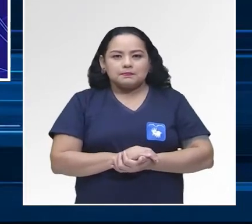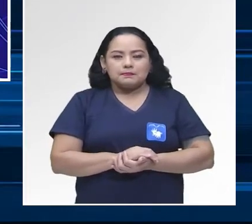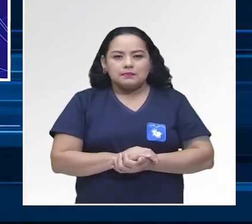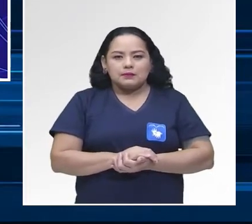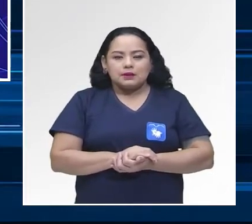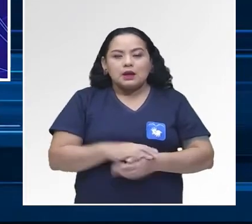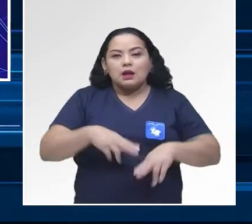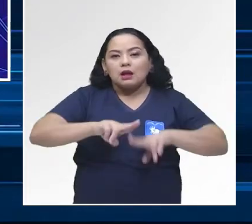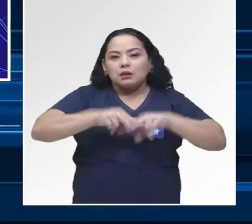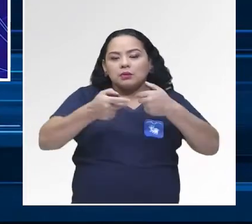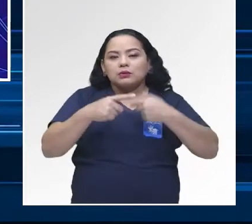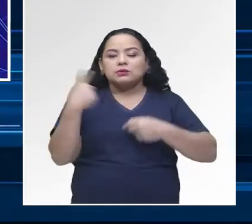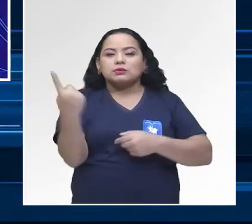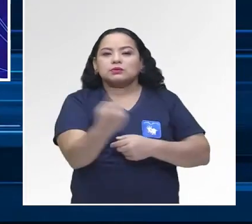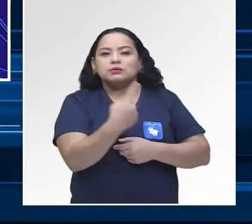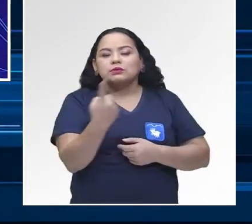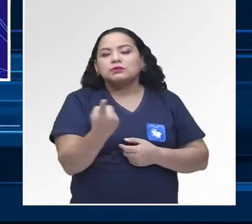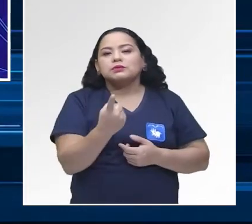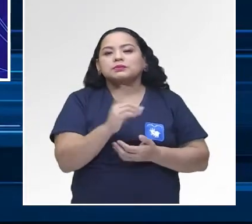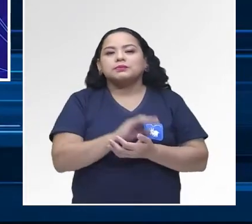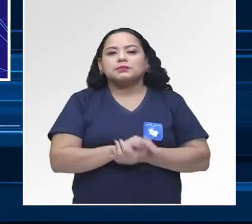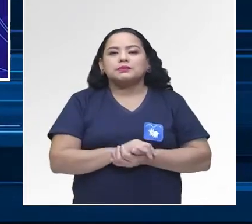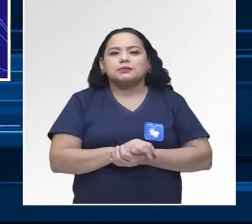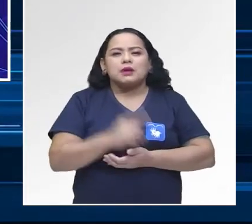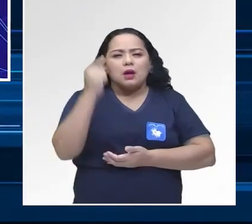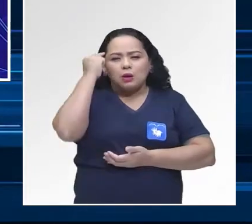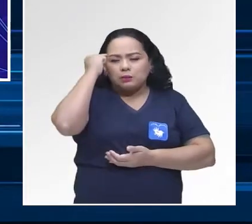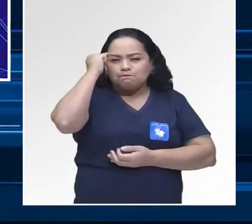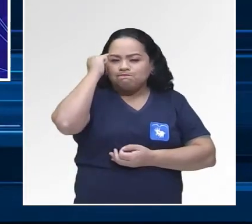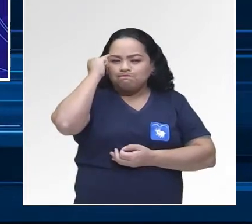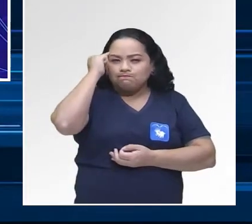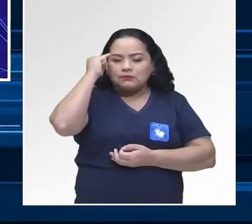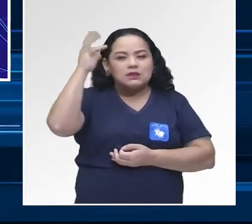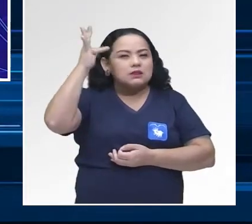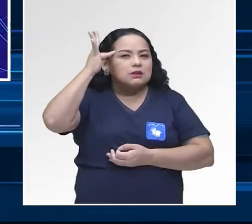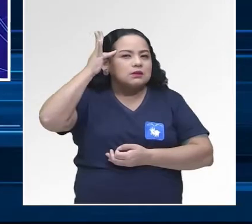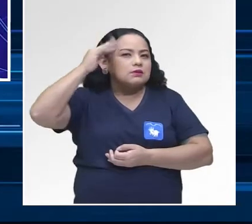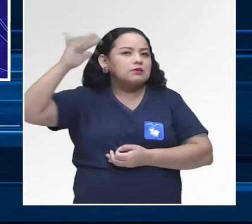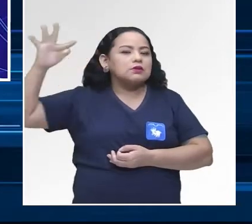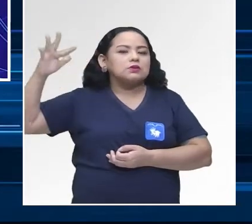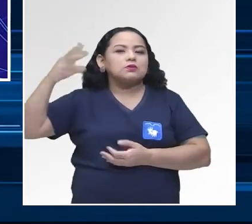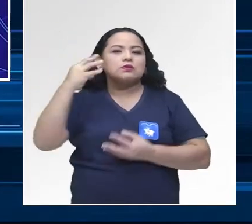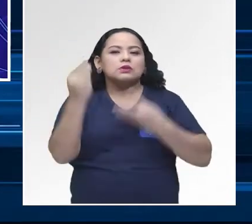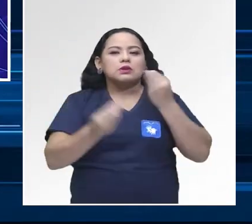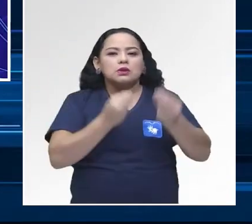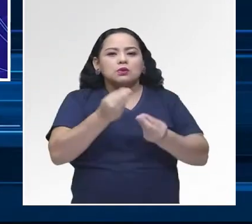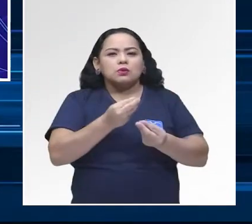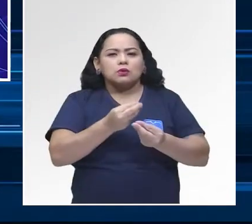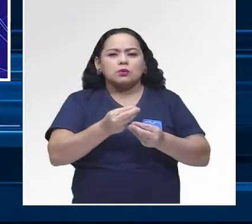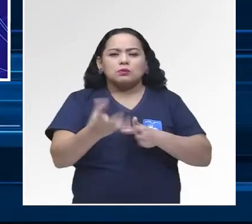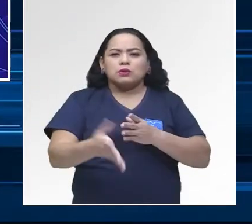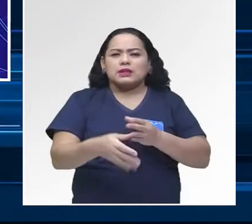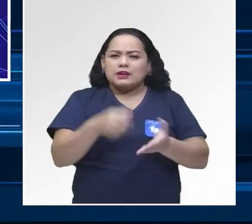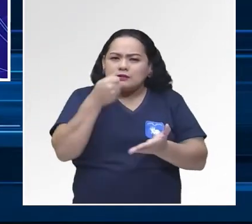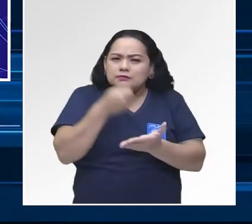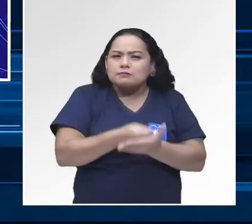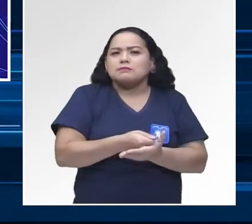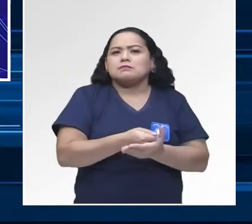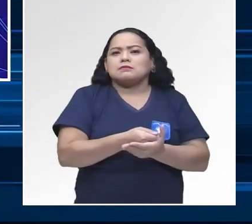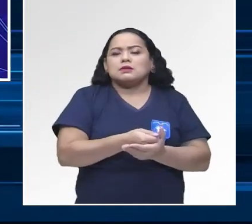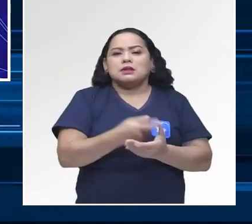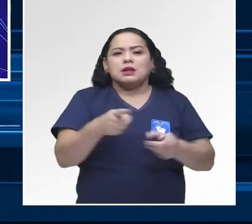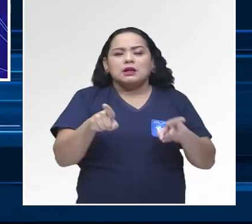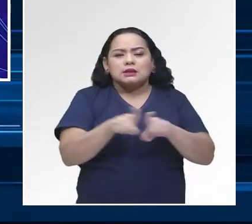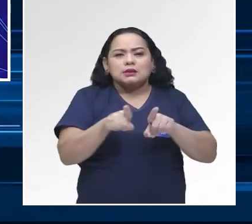É por isso que a reflexão filosófica ela é radical, é